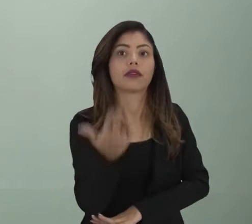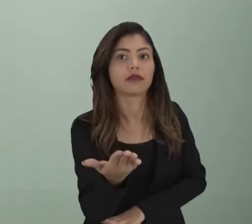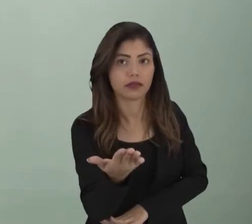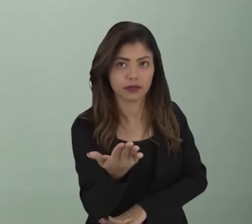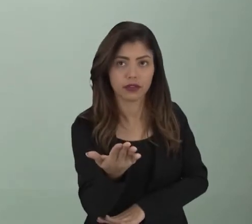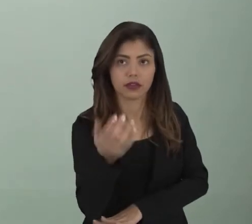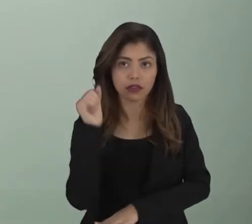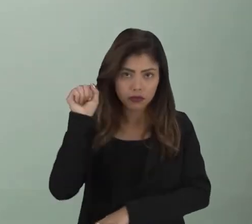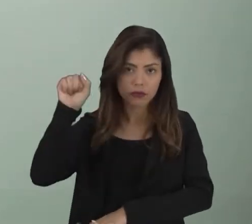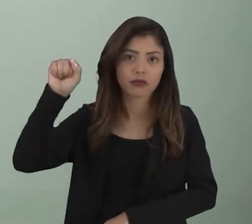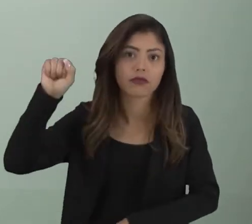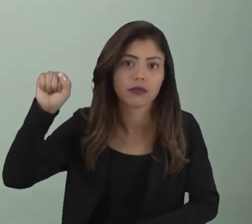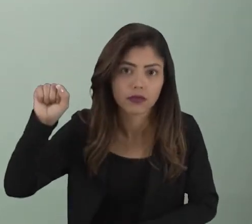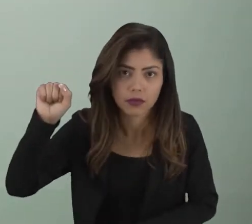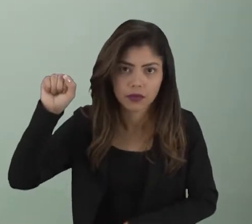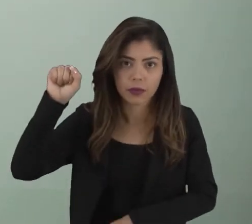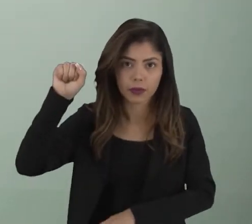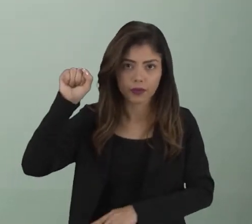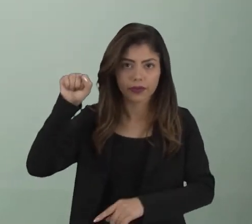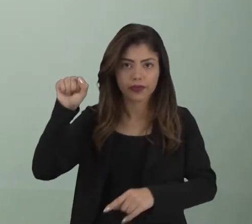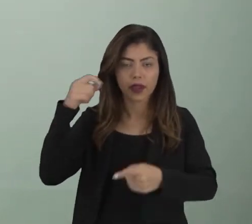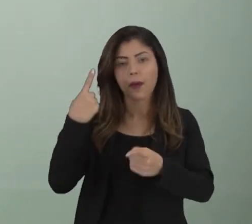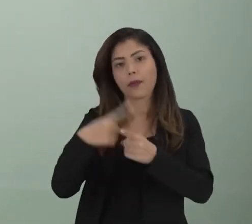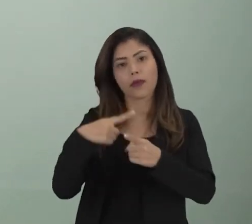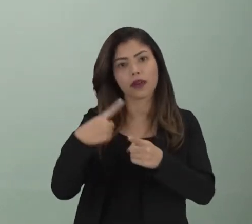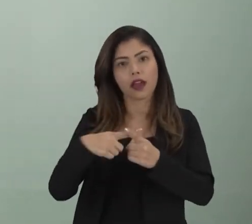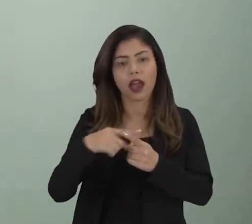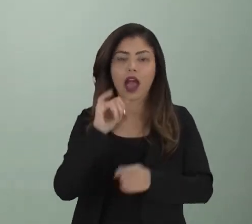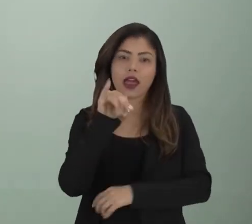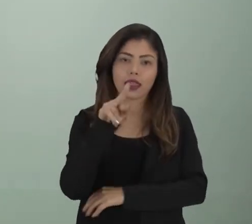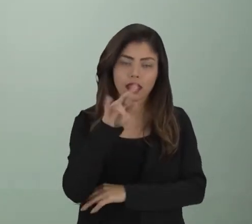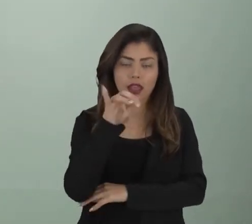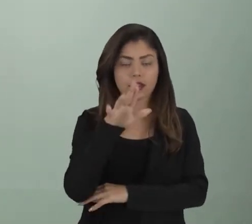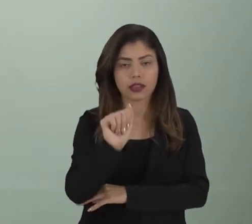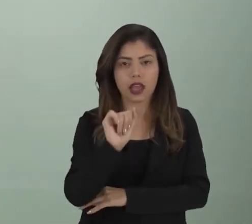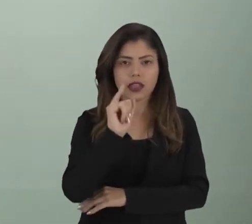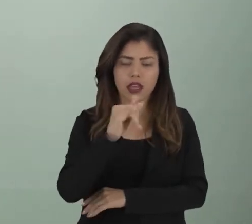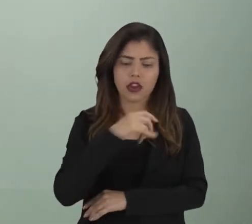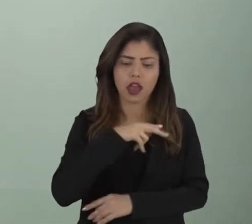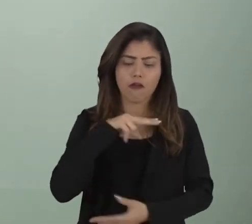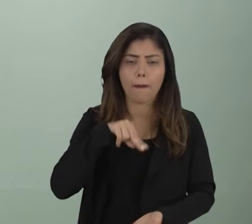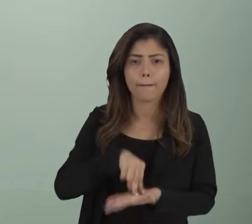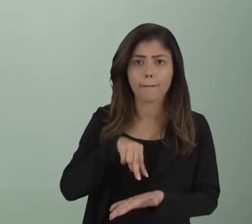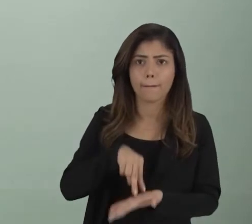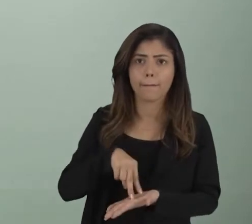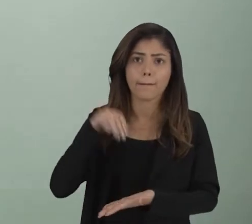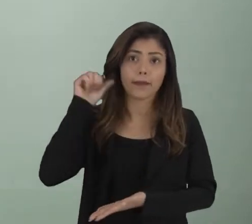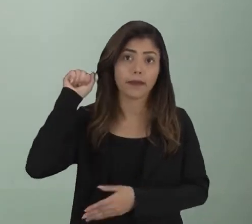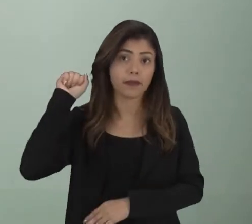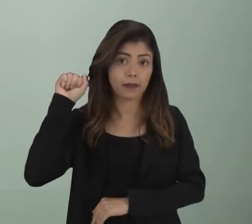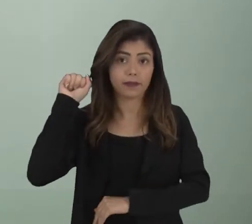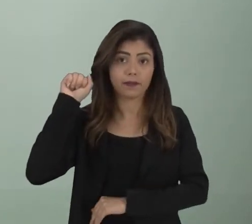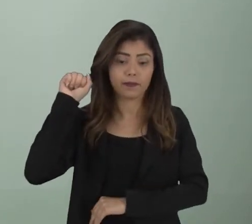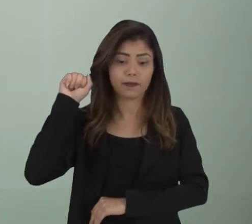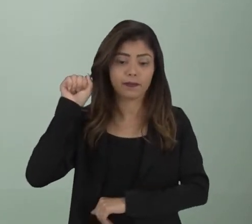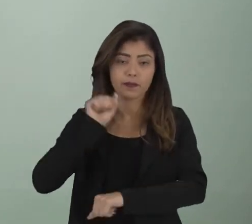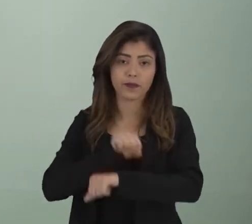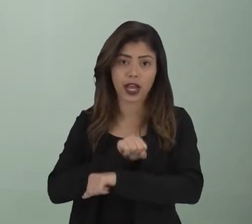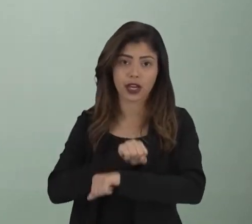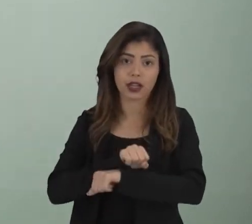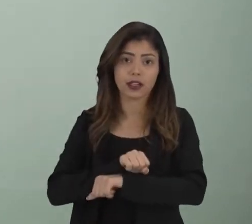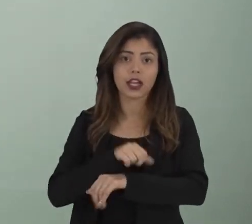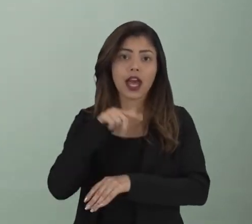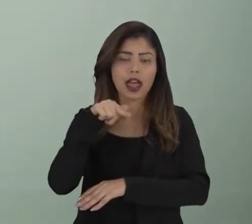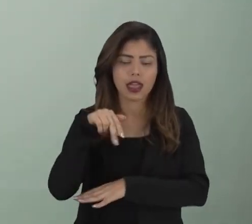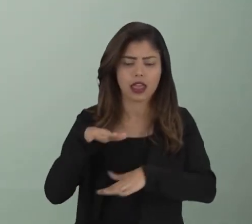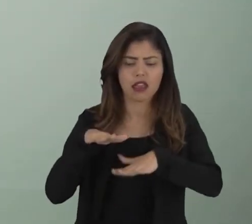acontece? Nós somos arremessados para frente. Por quê? Por causa da inércia. Se estávamos em movimento